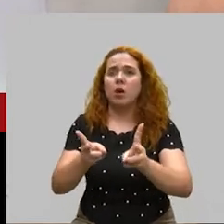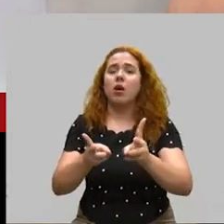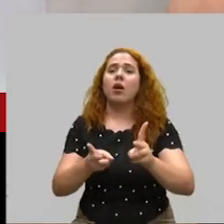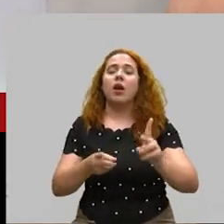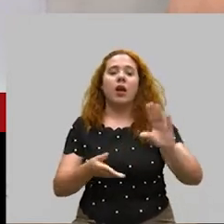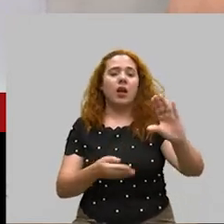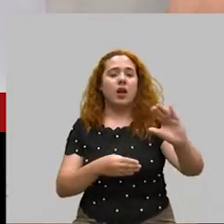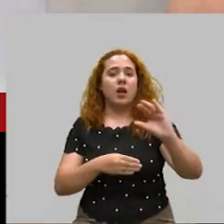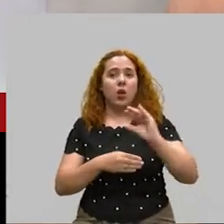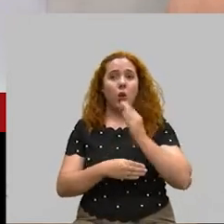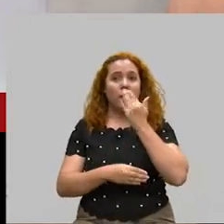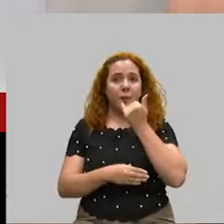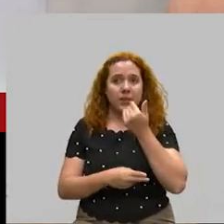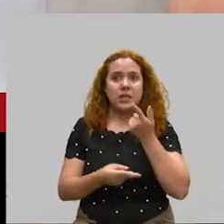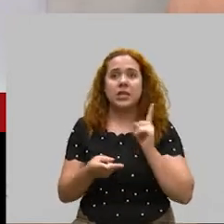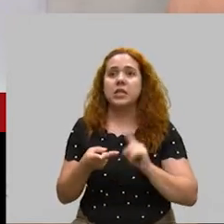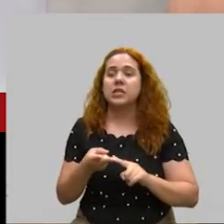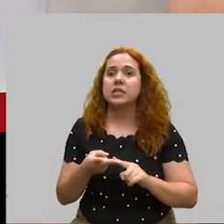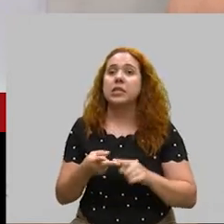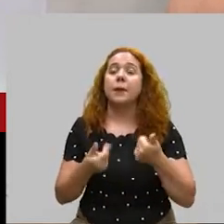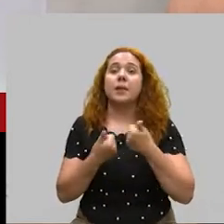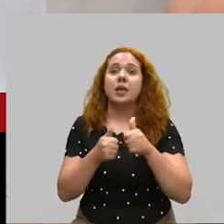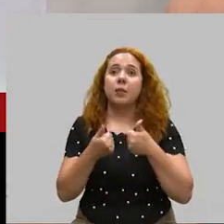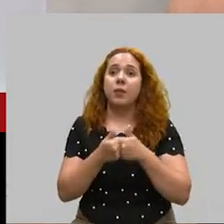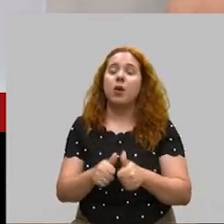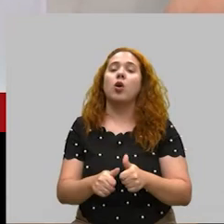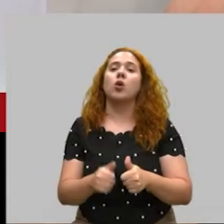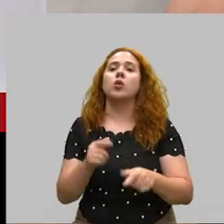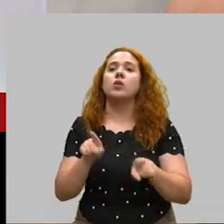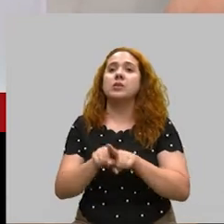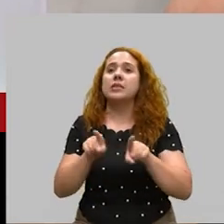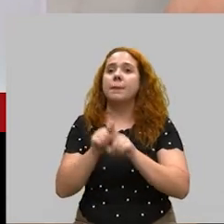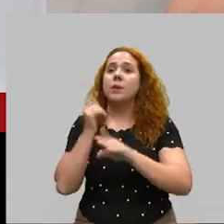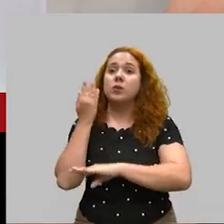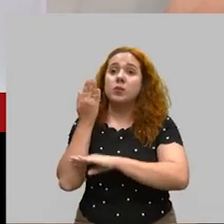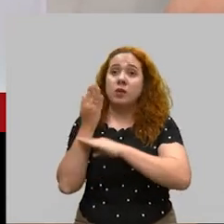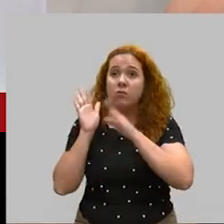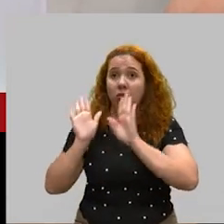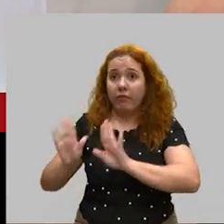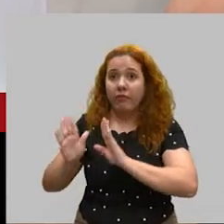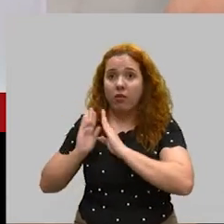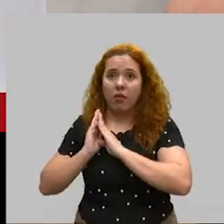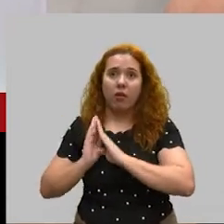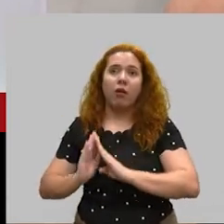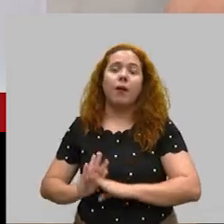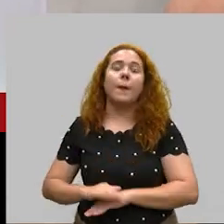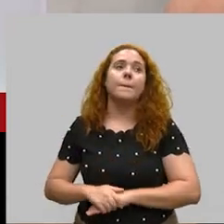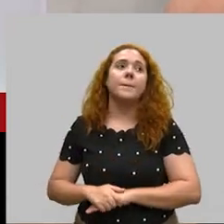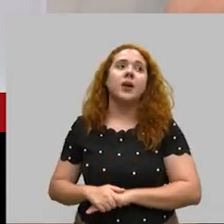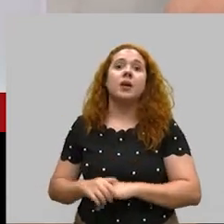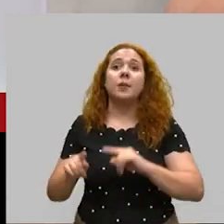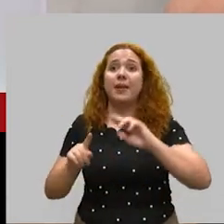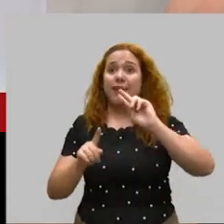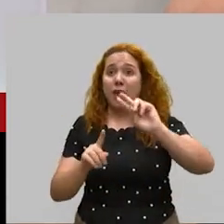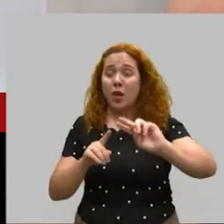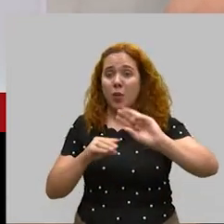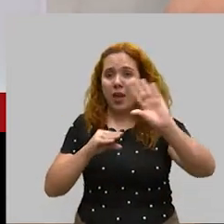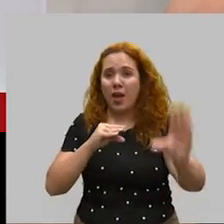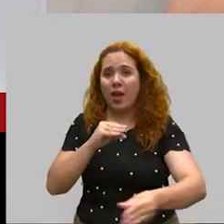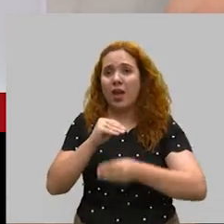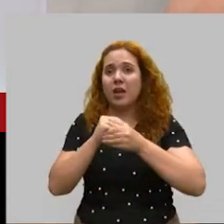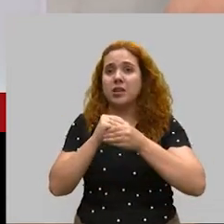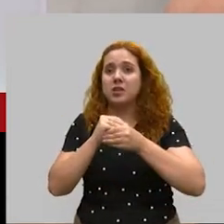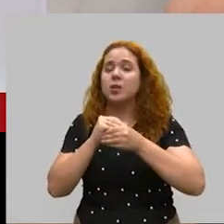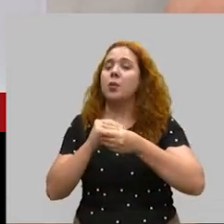gente quer auxílio transporte hospedagem E aí eu gostaria de acrescentar que a gente também quer que as mães